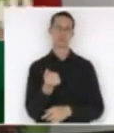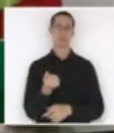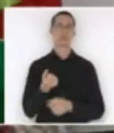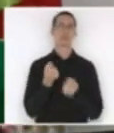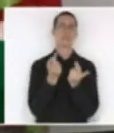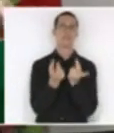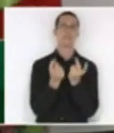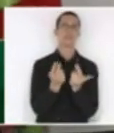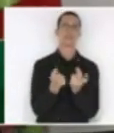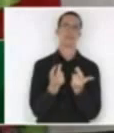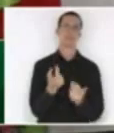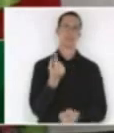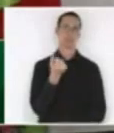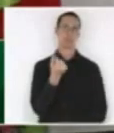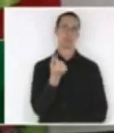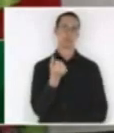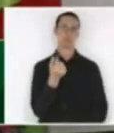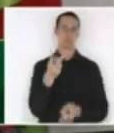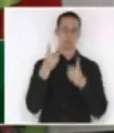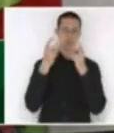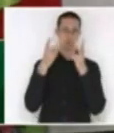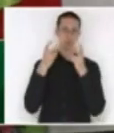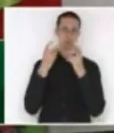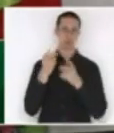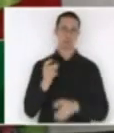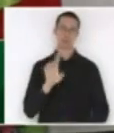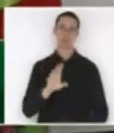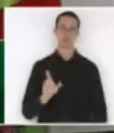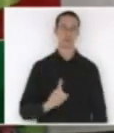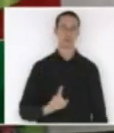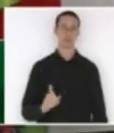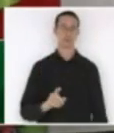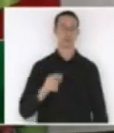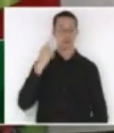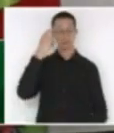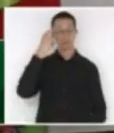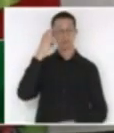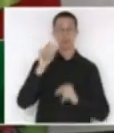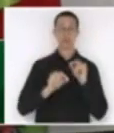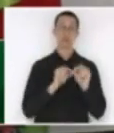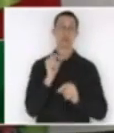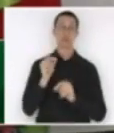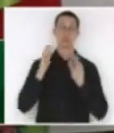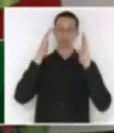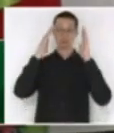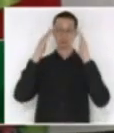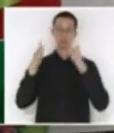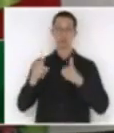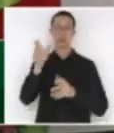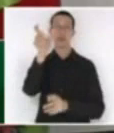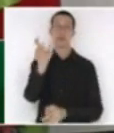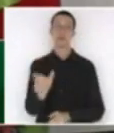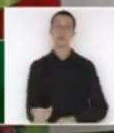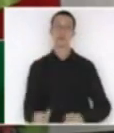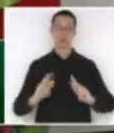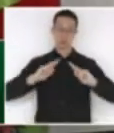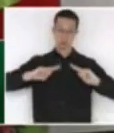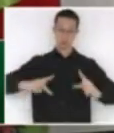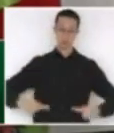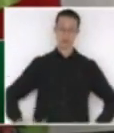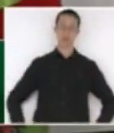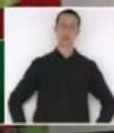juro, ao dinheiro, mas se pensa como foco central a pessoa humana, o ser